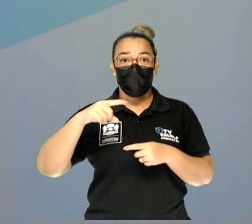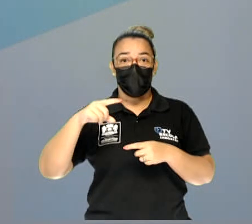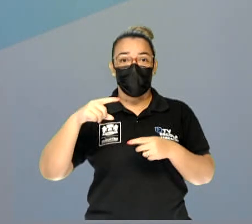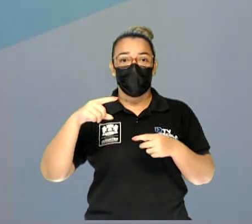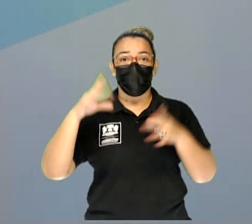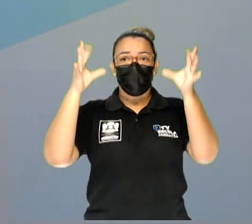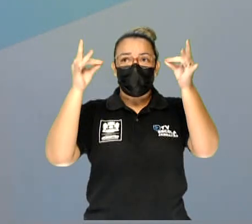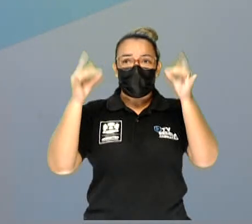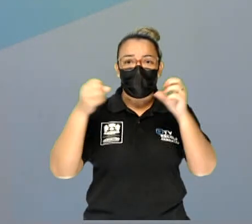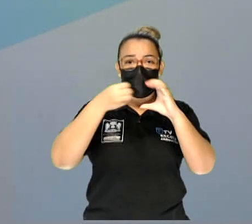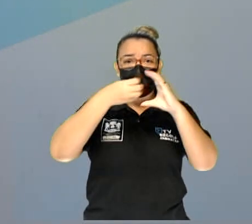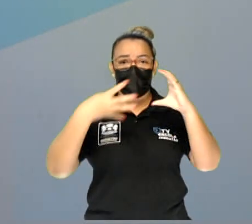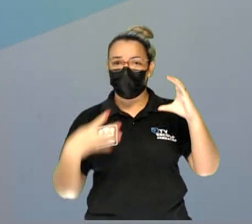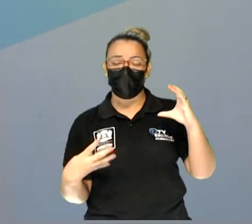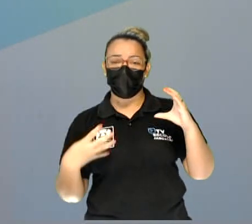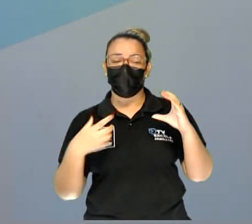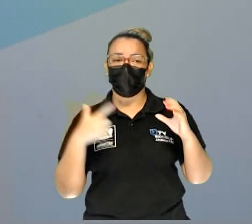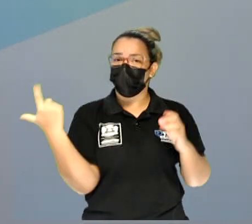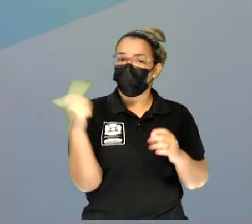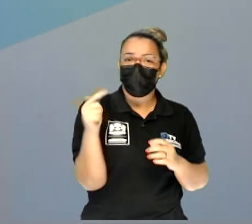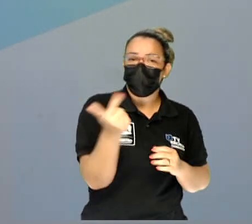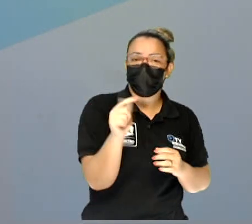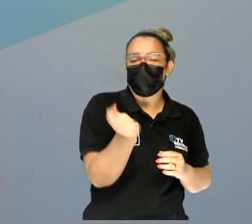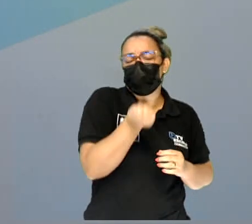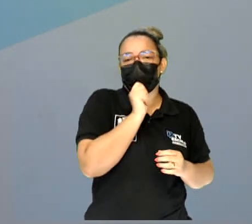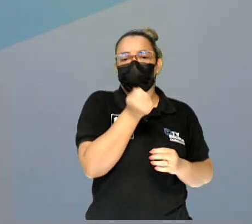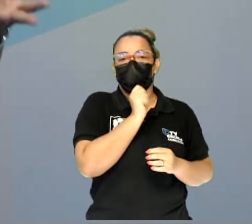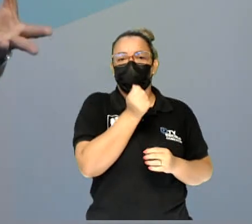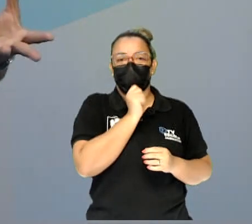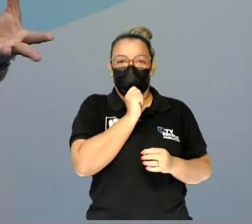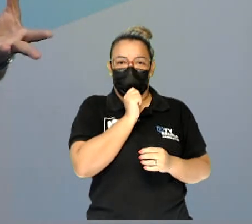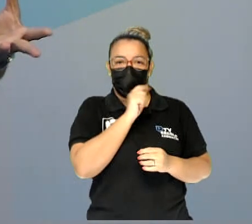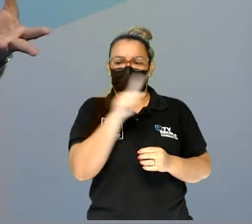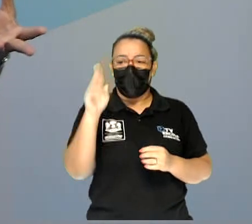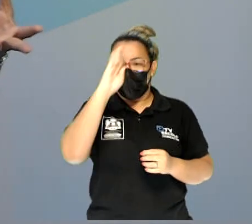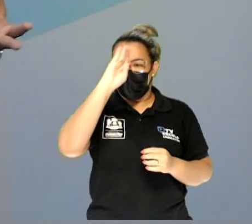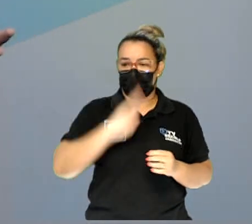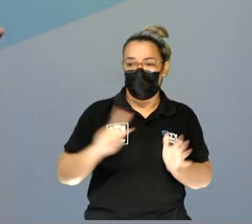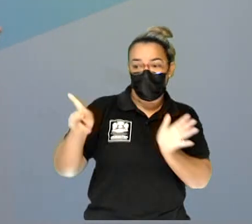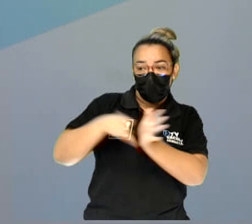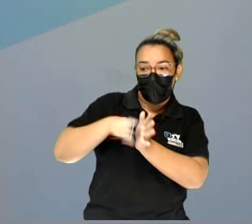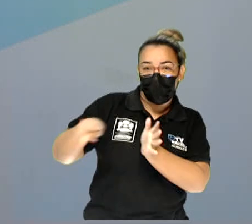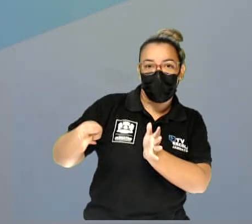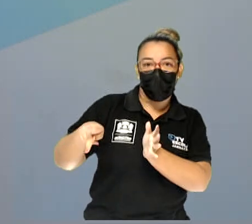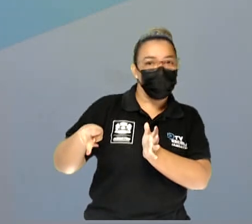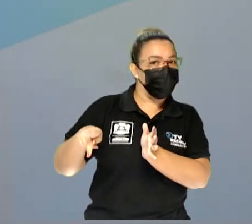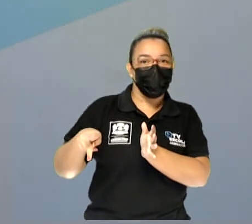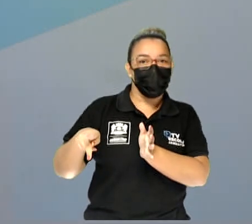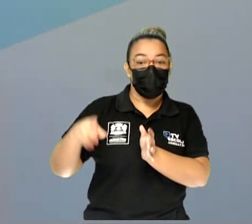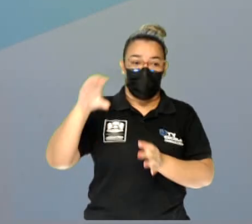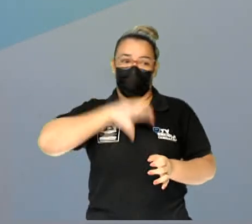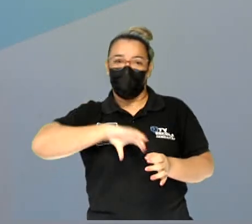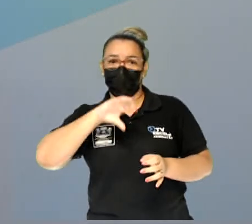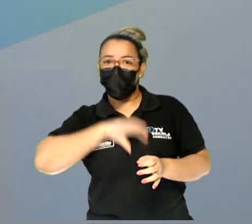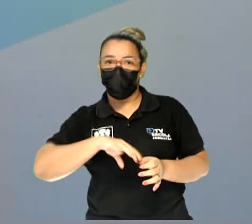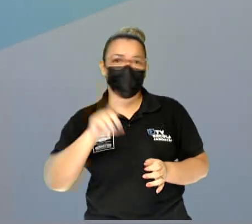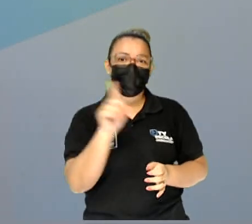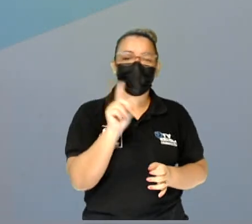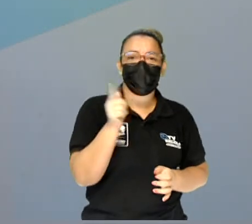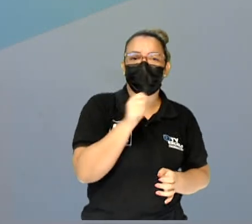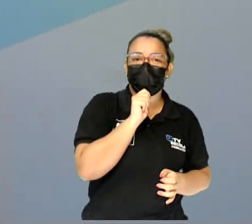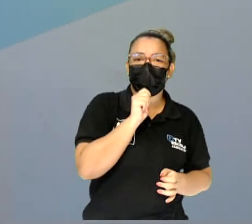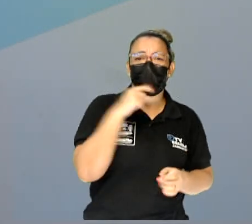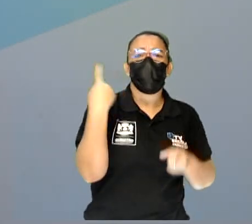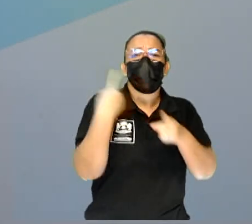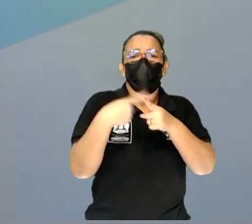de nacionalidade. Ainda não é brasileiro. Ainda não é também português. Porque é uma